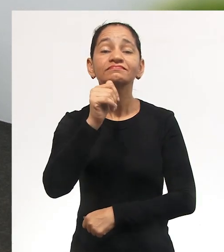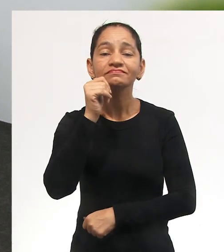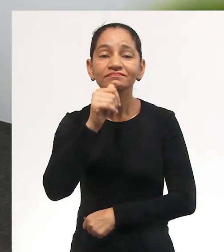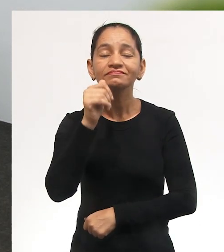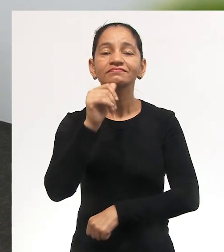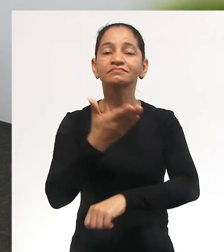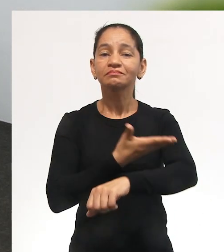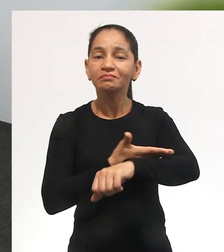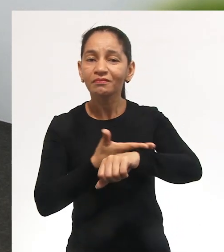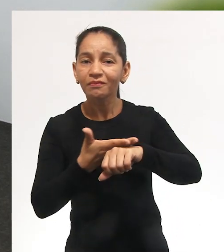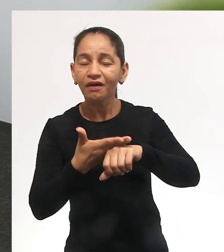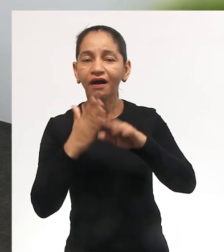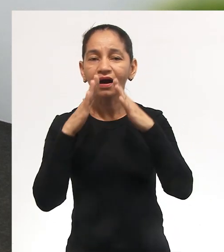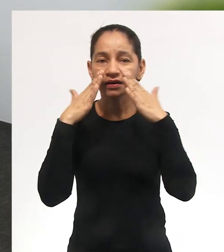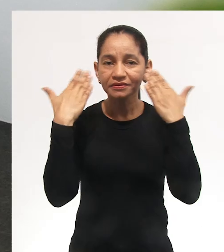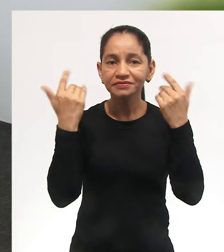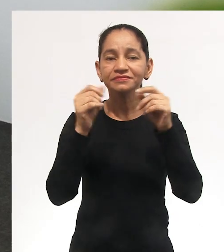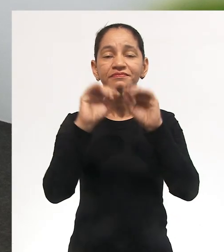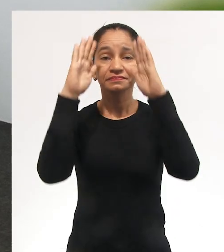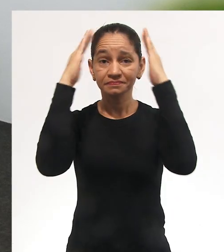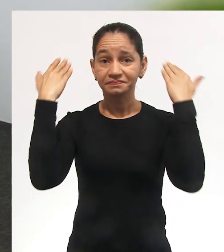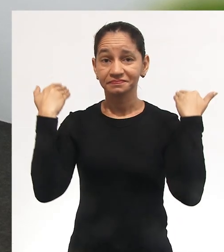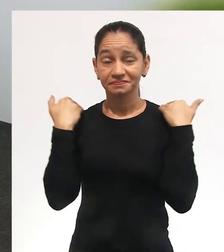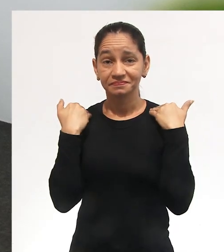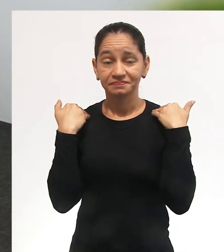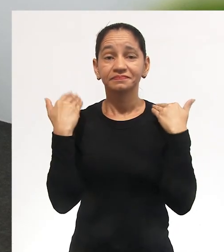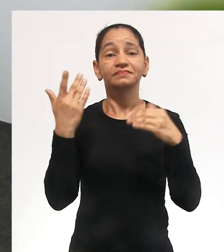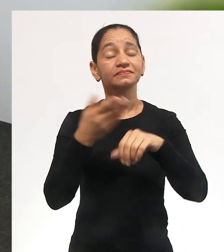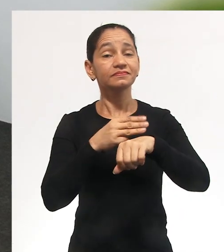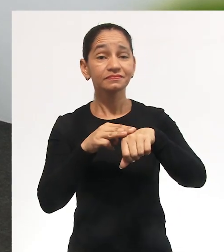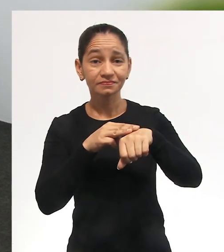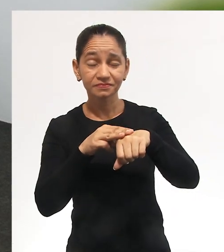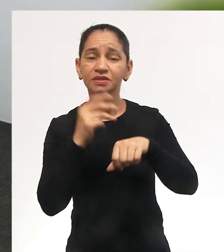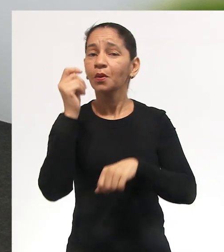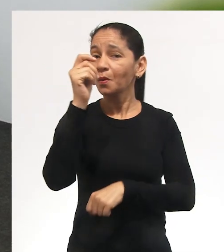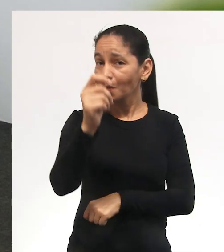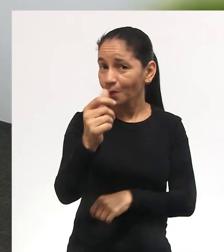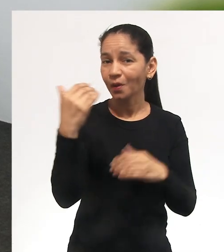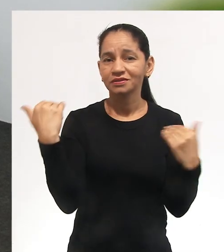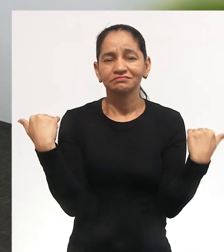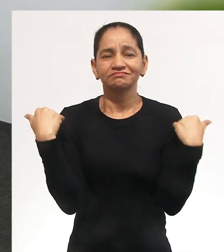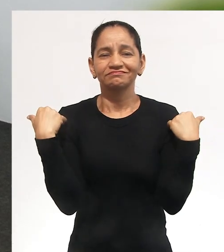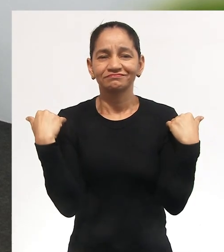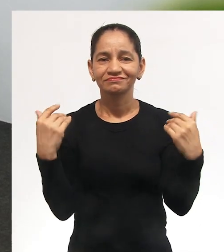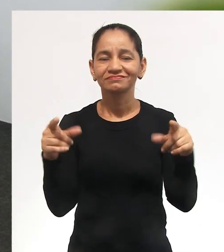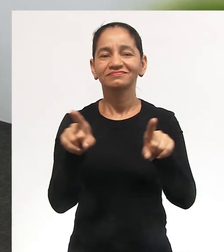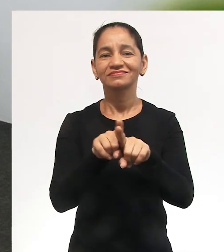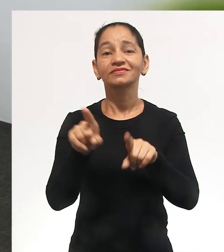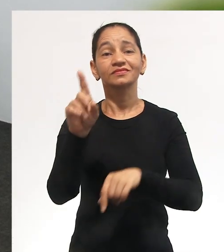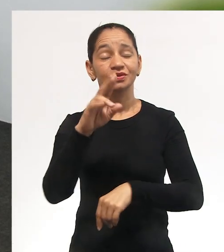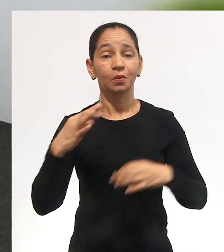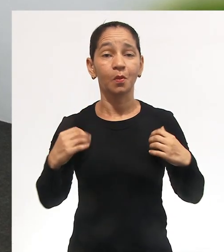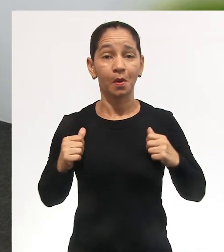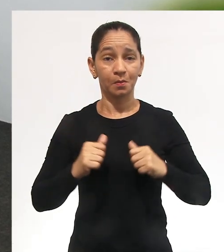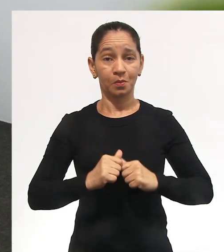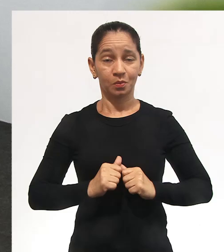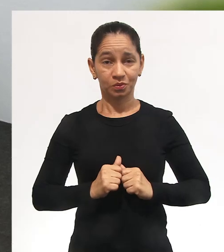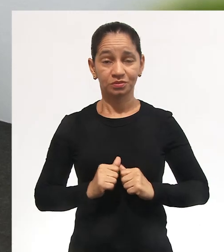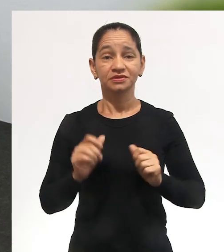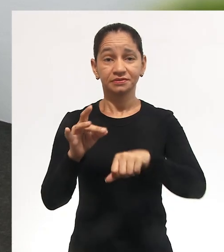de pele clara, cabelos castanhos claros, quase chegando aos ombros. Estou com uma